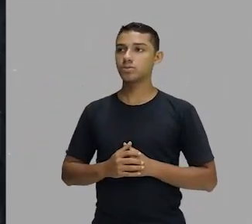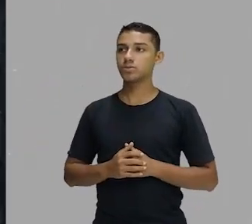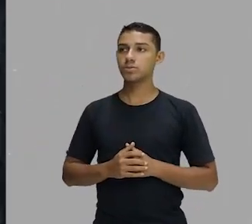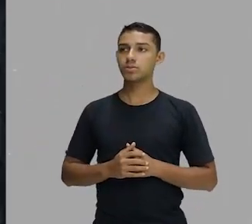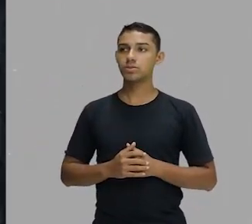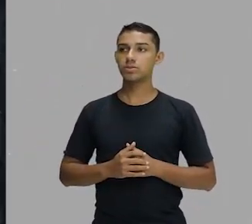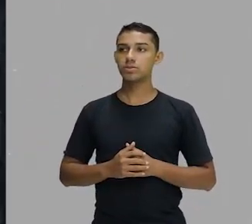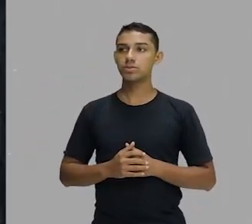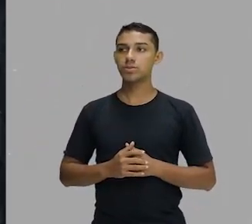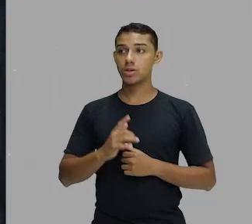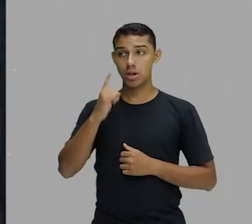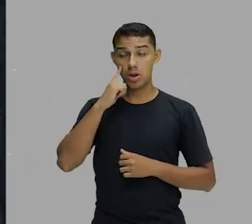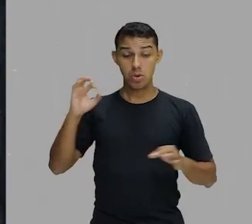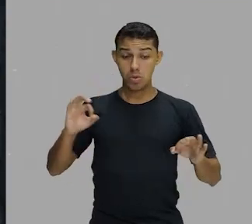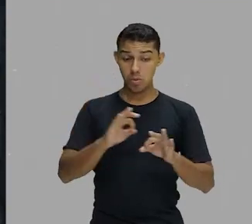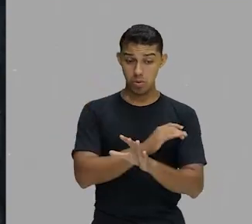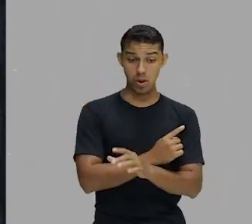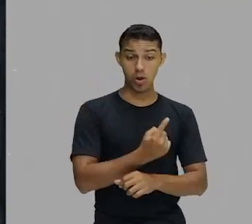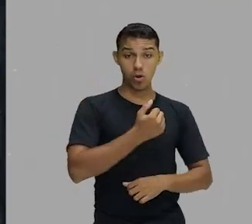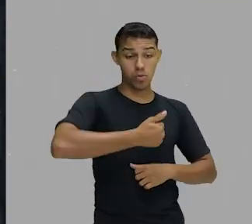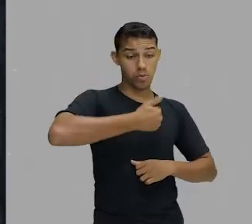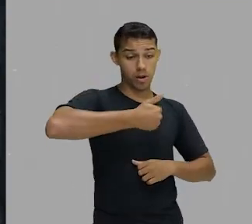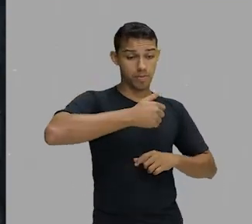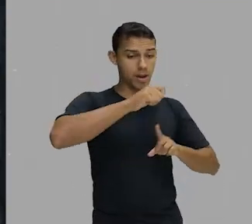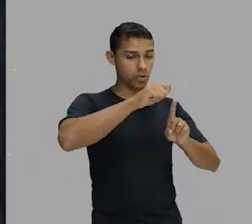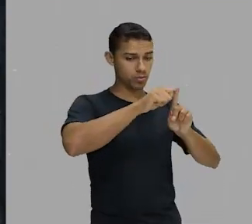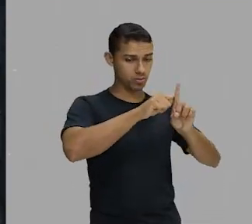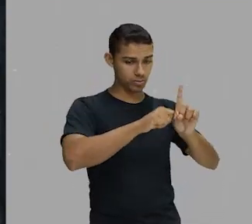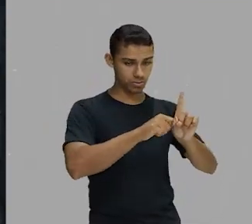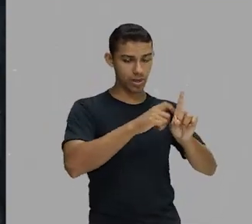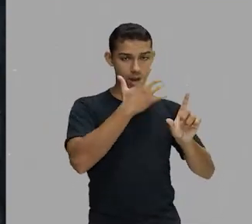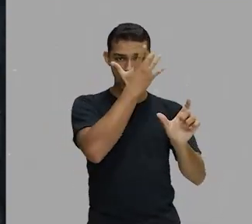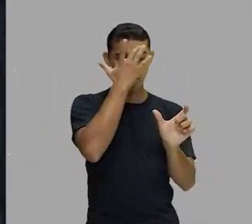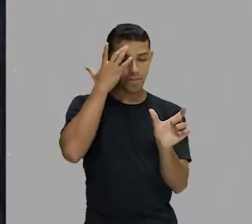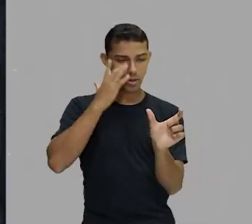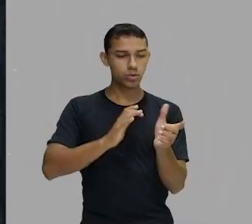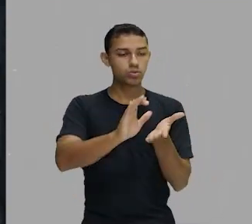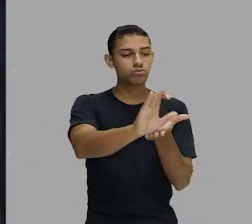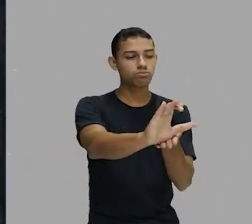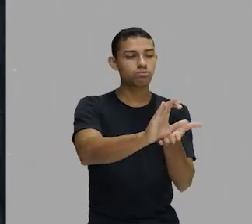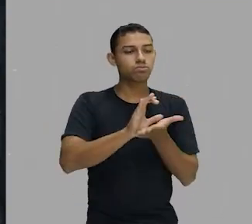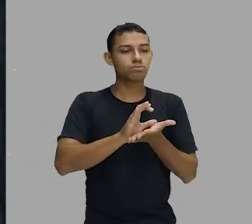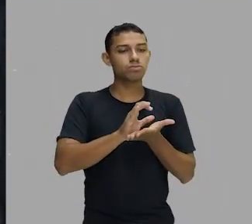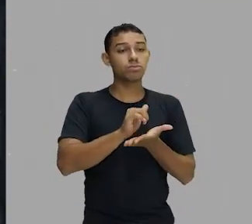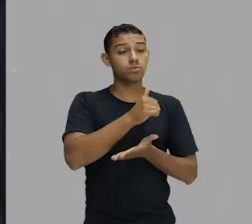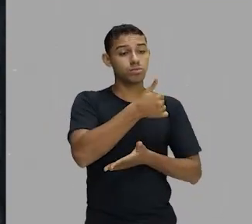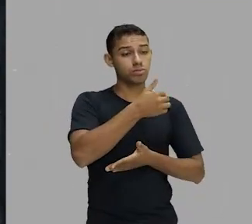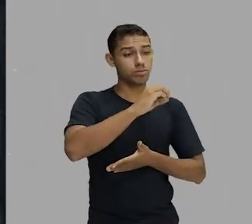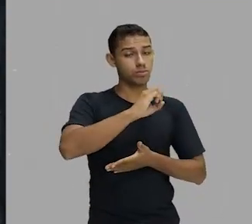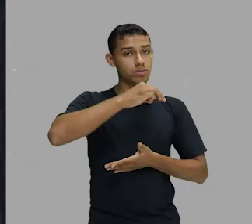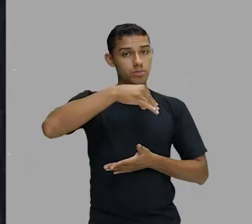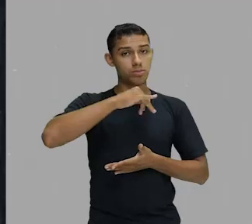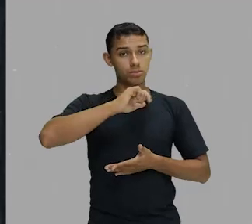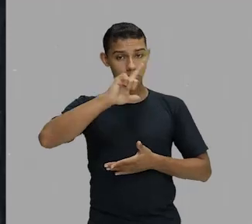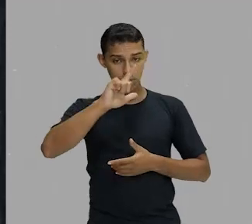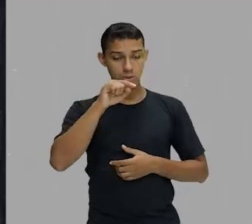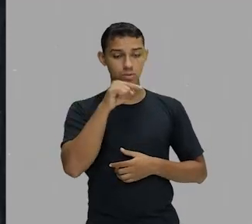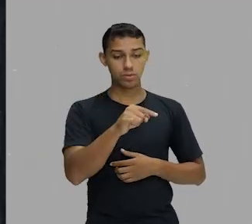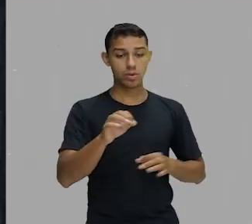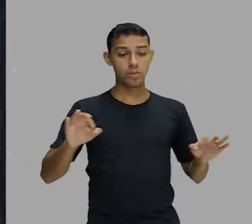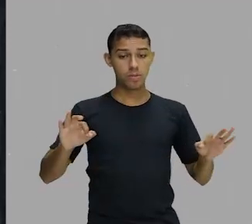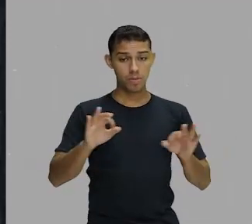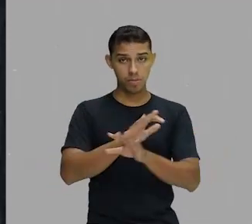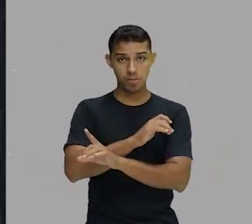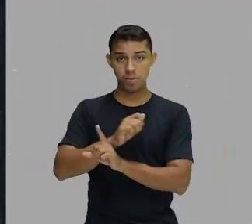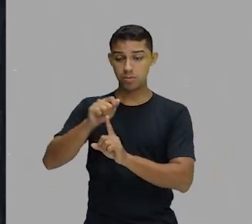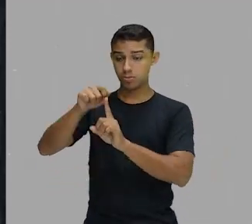resposta no final do primeiro mês. Ou seja, essa pessoa que fez esse empréstimo nesse banco, ao fim do primeiro mês,